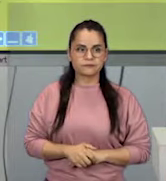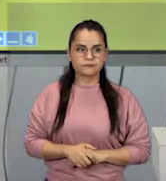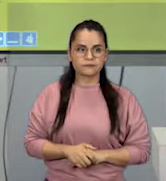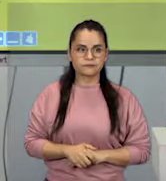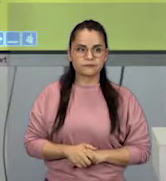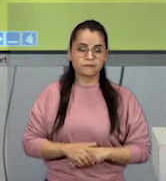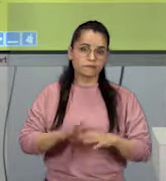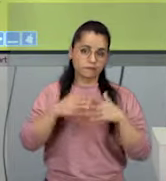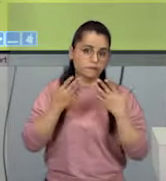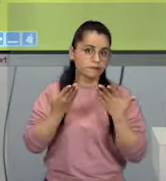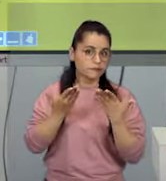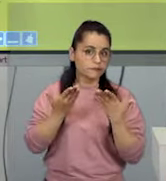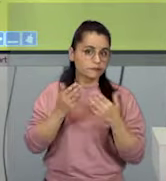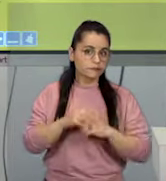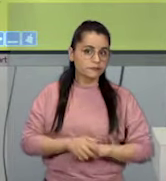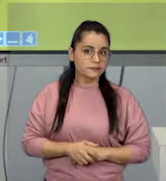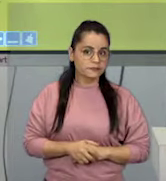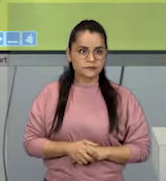tá bom